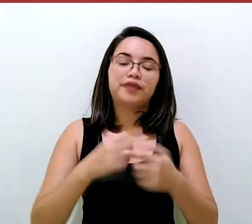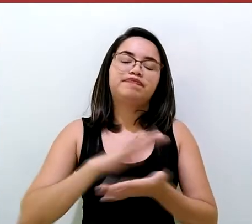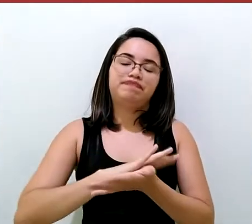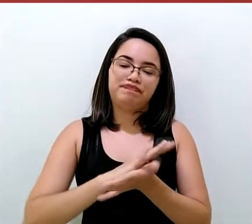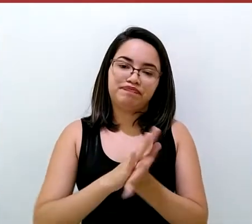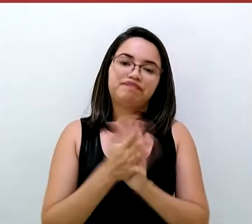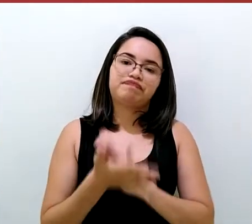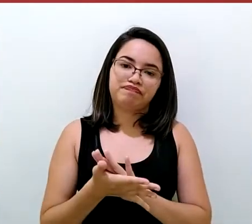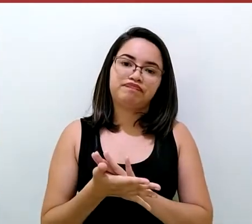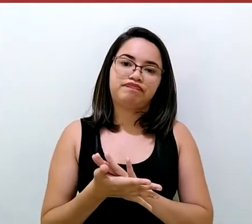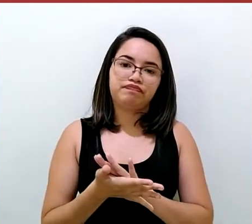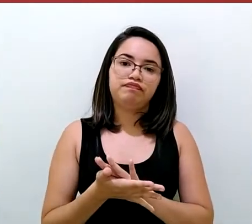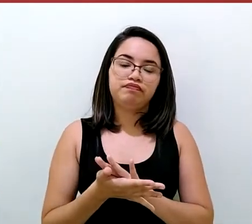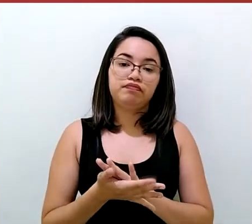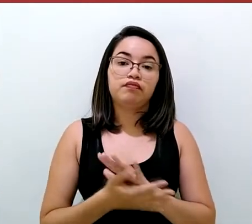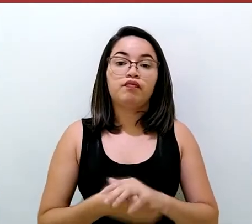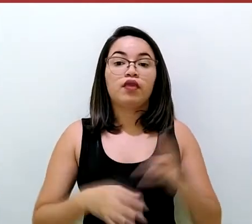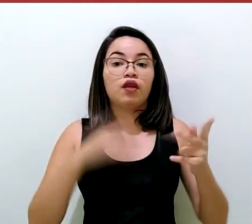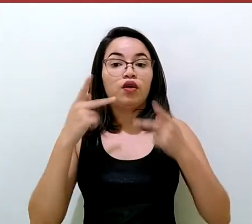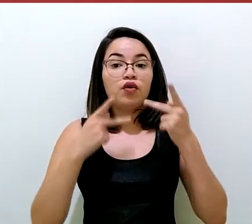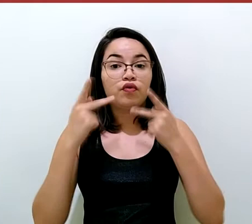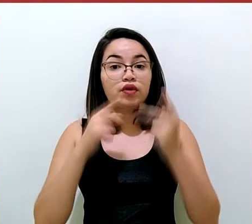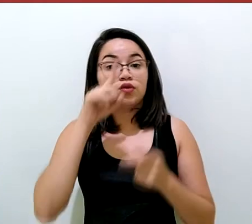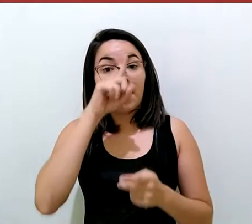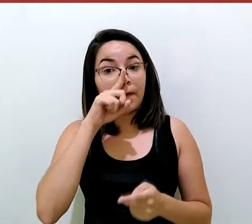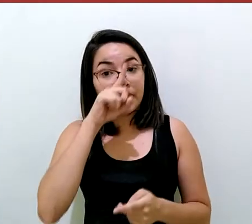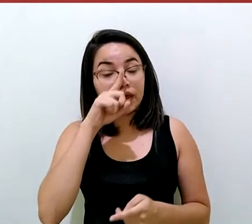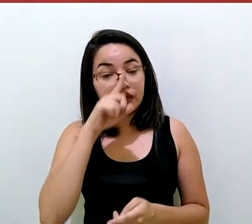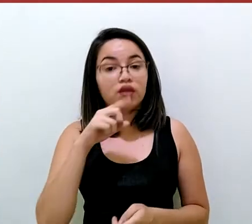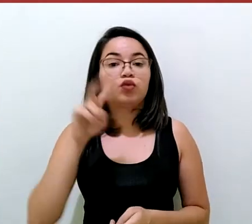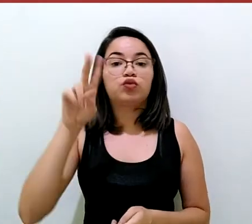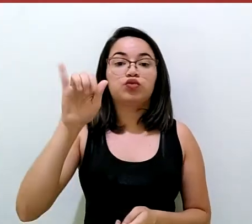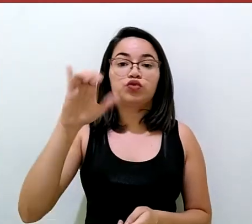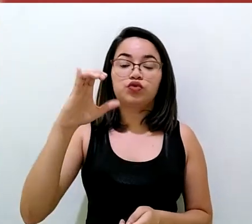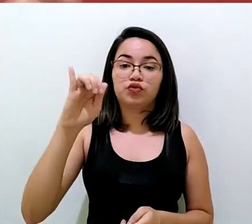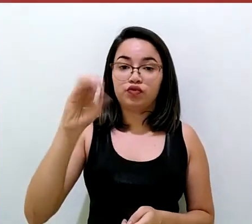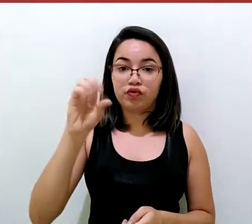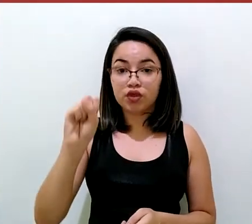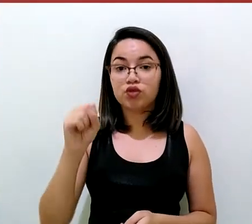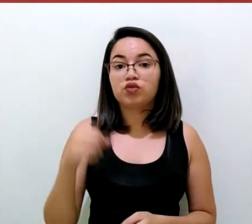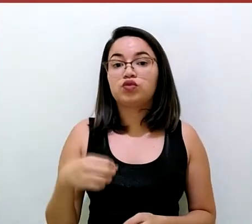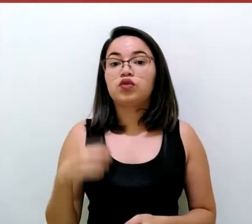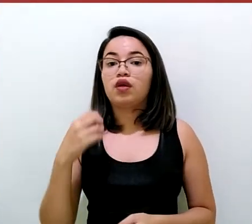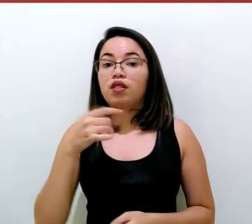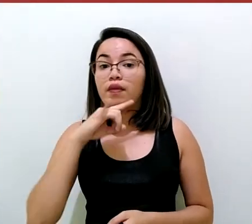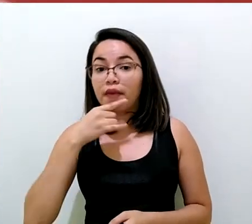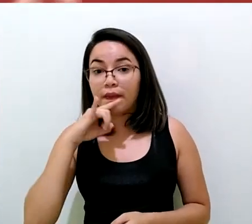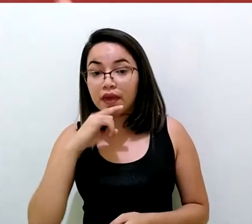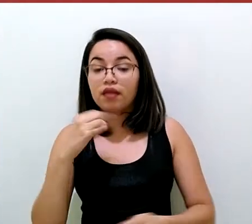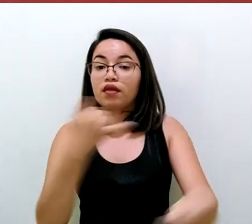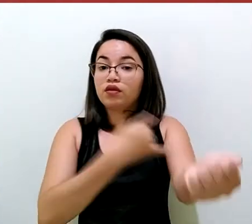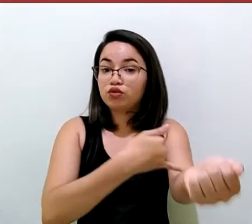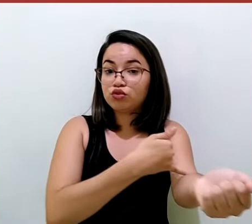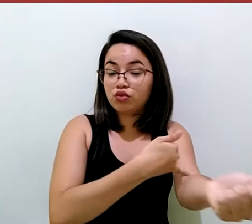isso irá destruí-los, derrotá-los. Falar sobre o perigo dos vícios, da bebida,